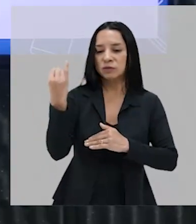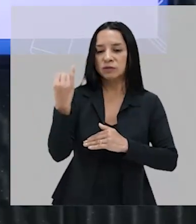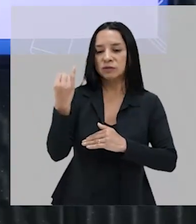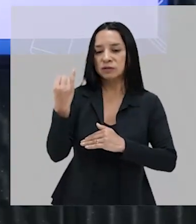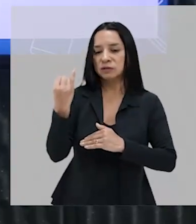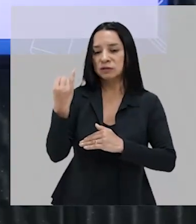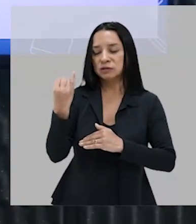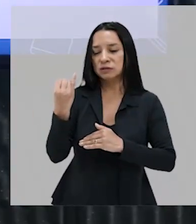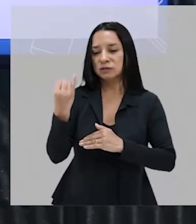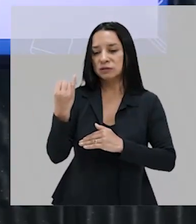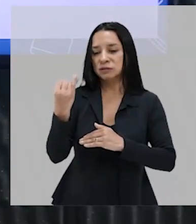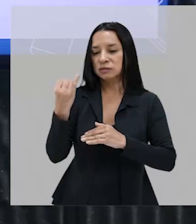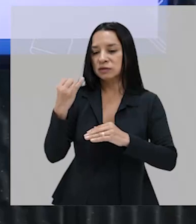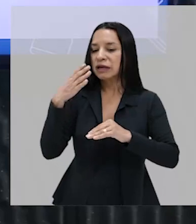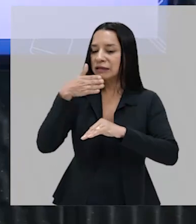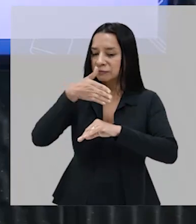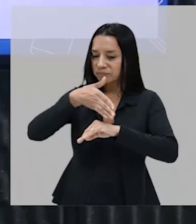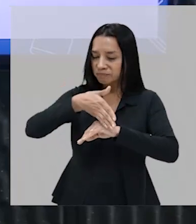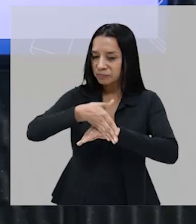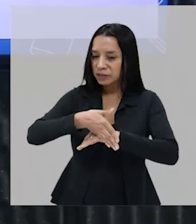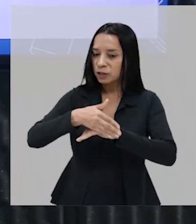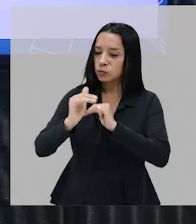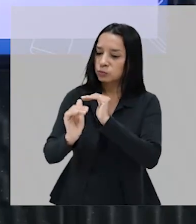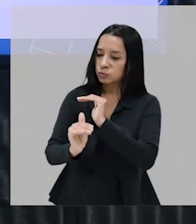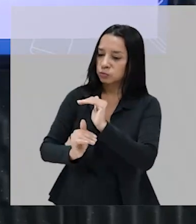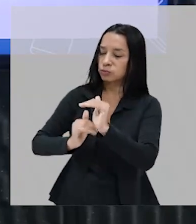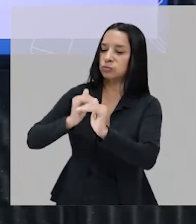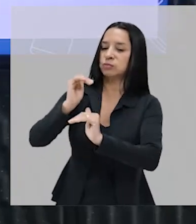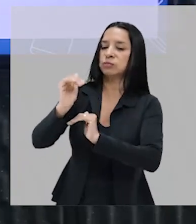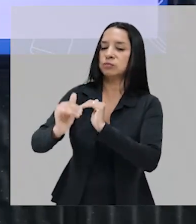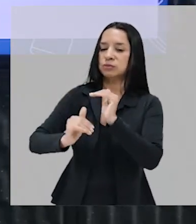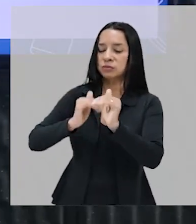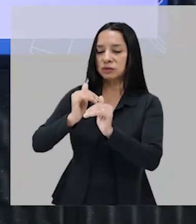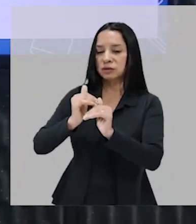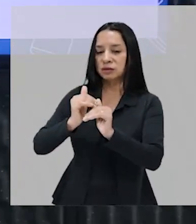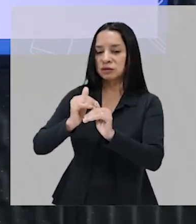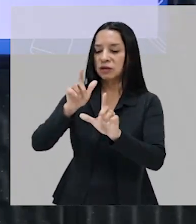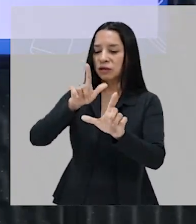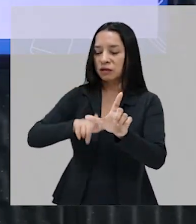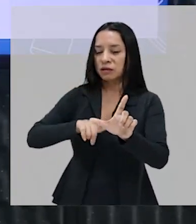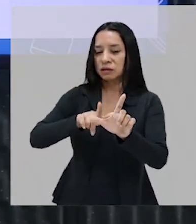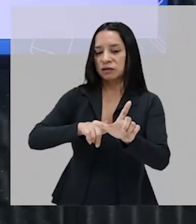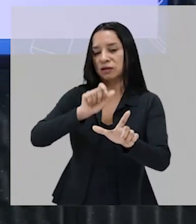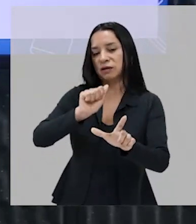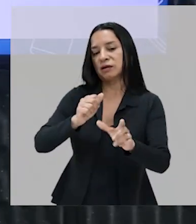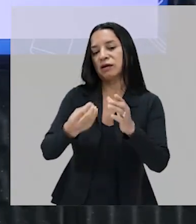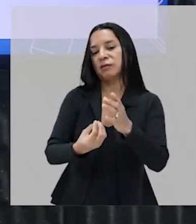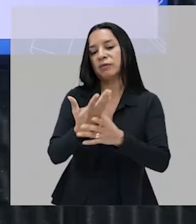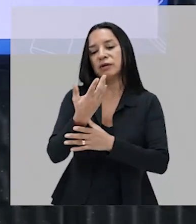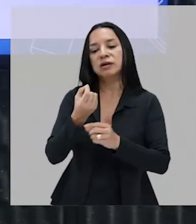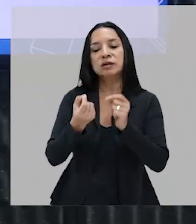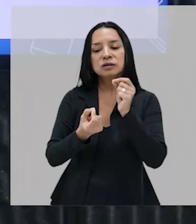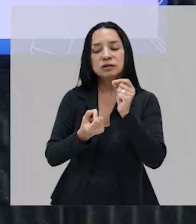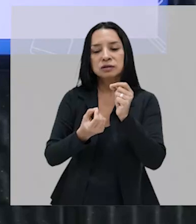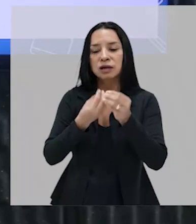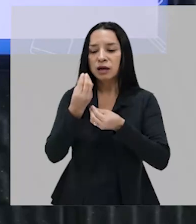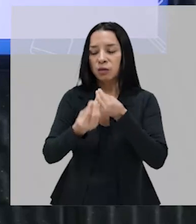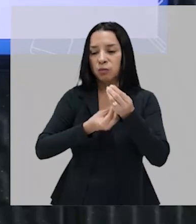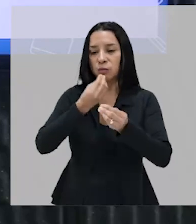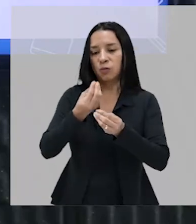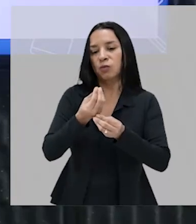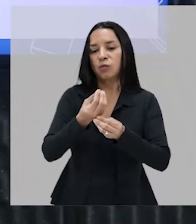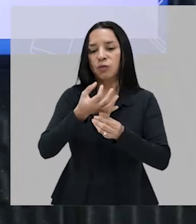de impacto dentro da semântica do processo, a letra A aqui aparece como uma sugestão mais